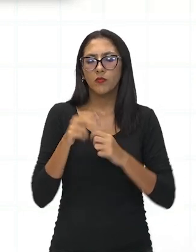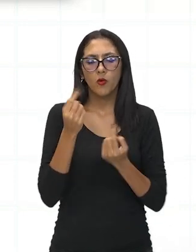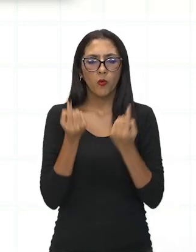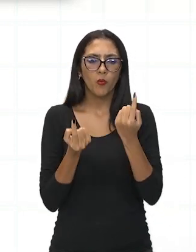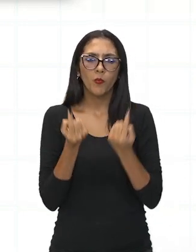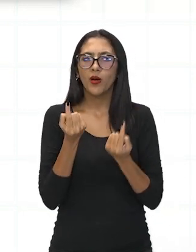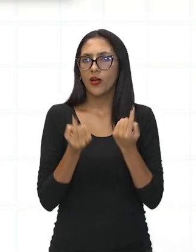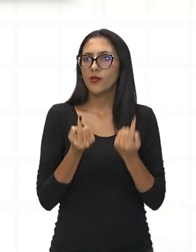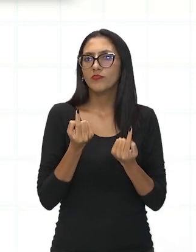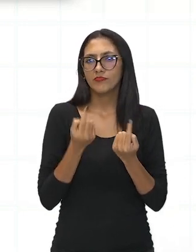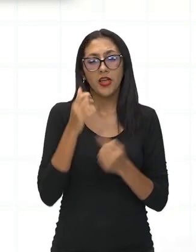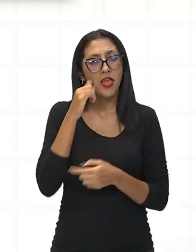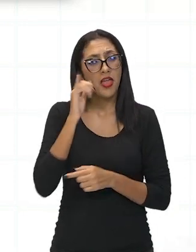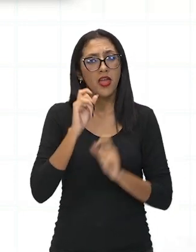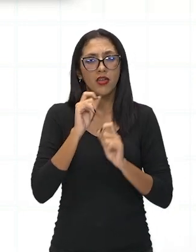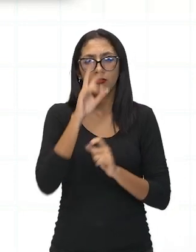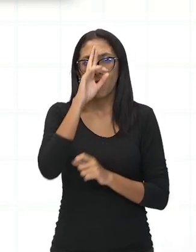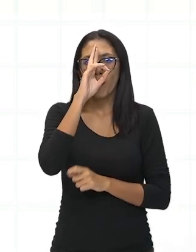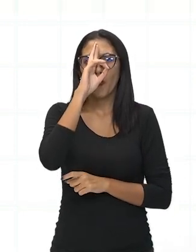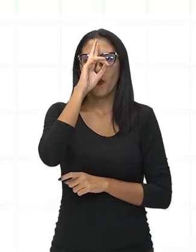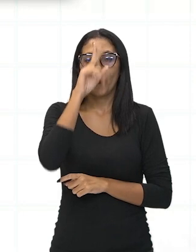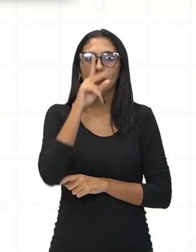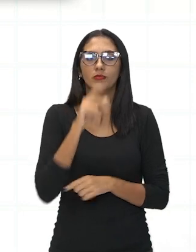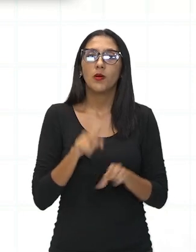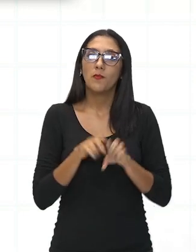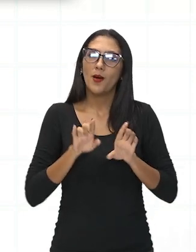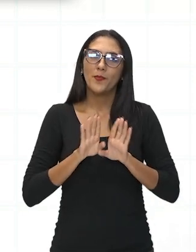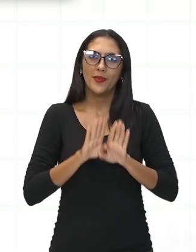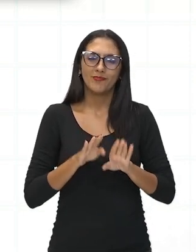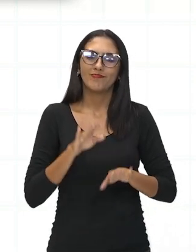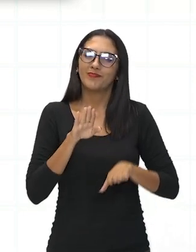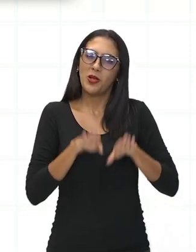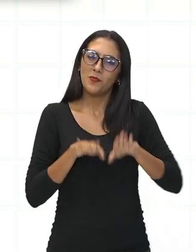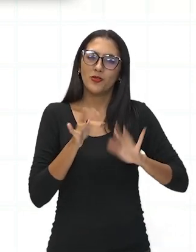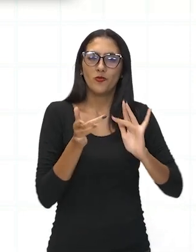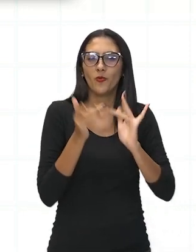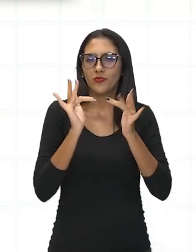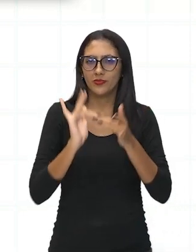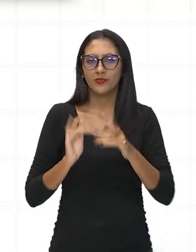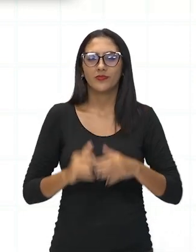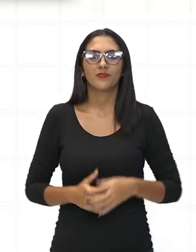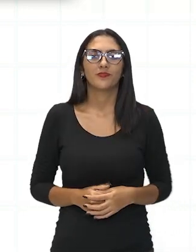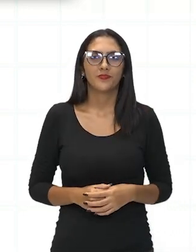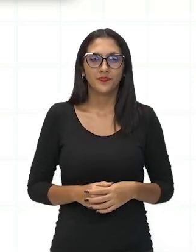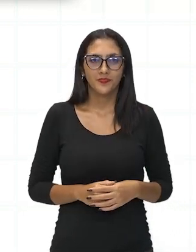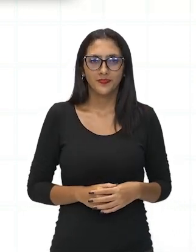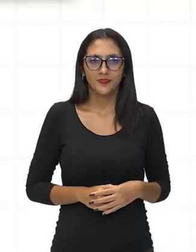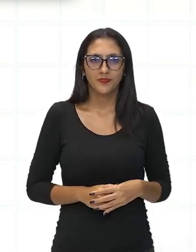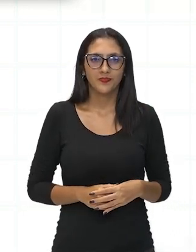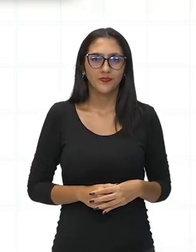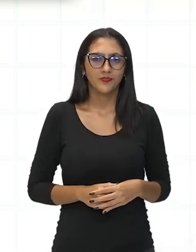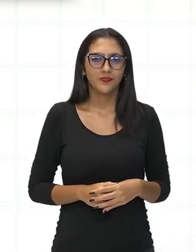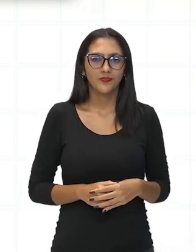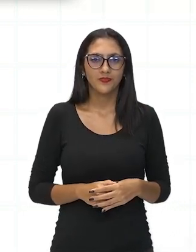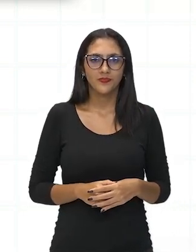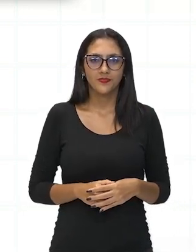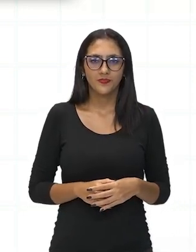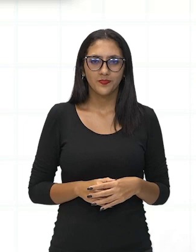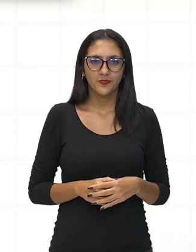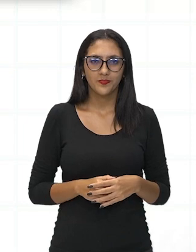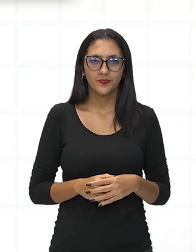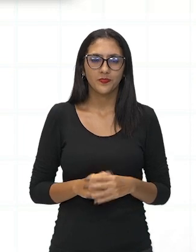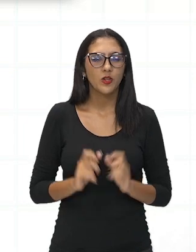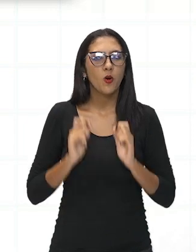não se atrapalhar, tá bom? Mas vale muito aqui o contexto também, tá? Vejam que, o que